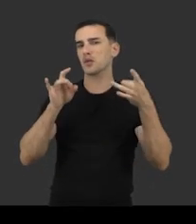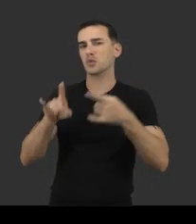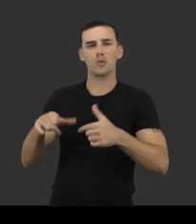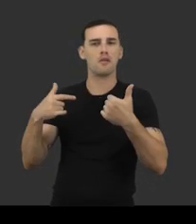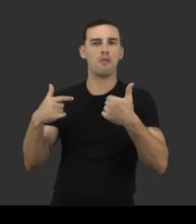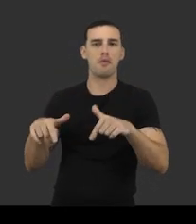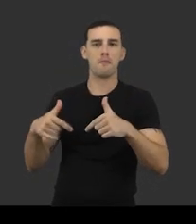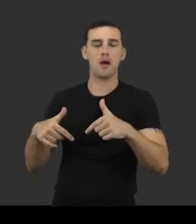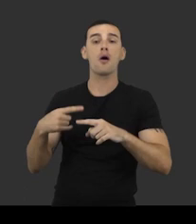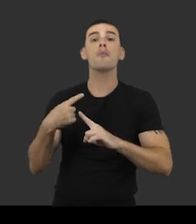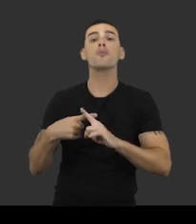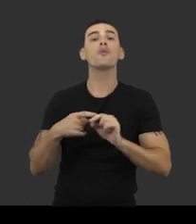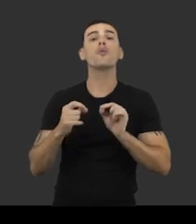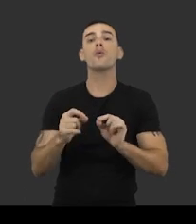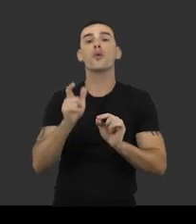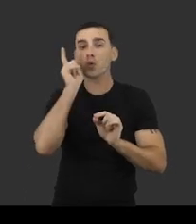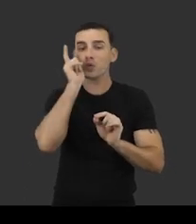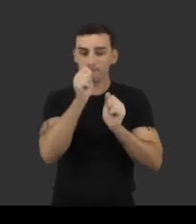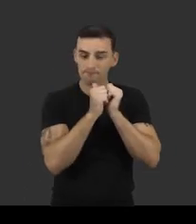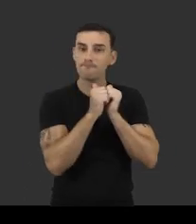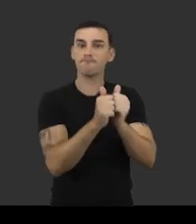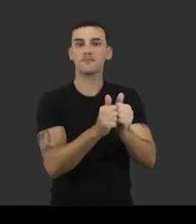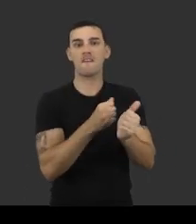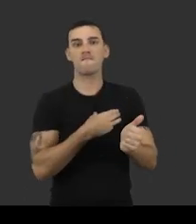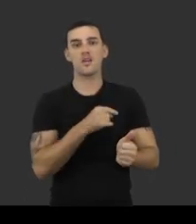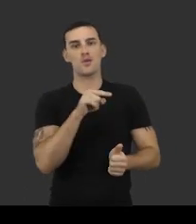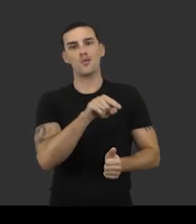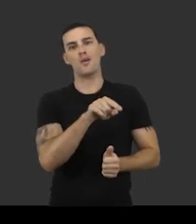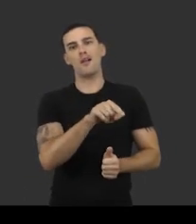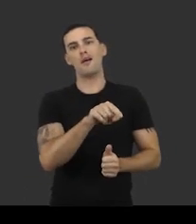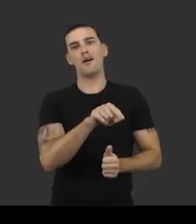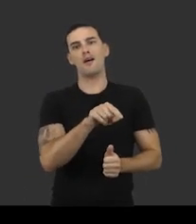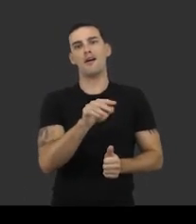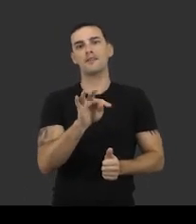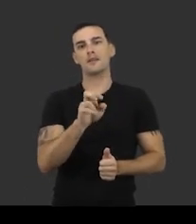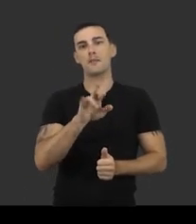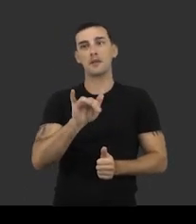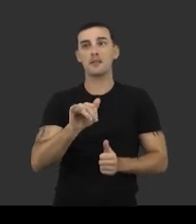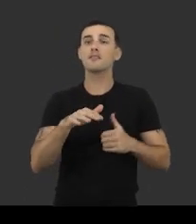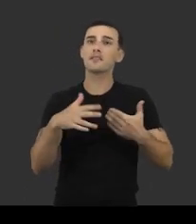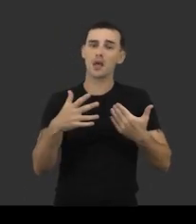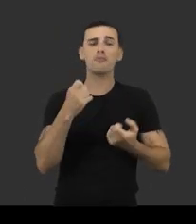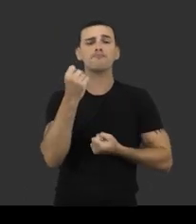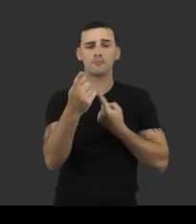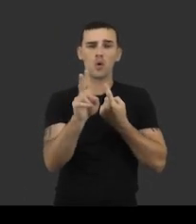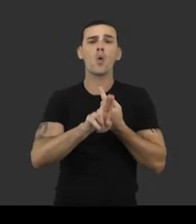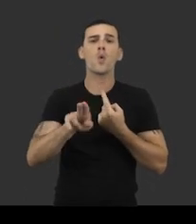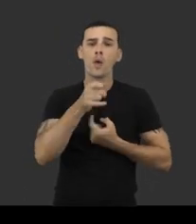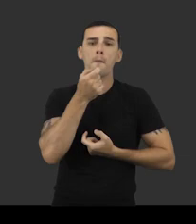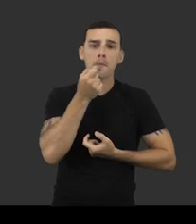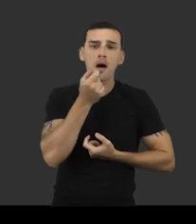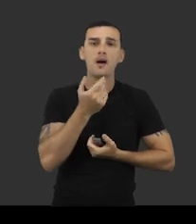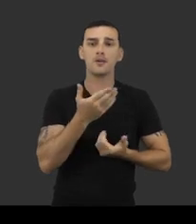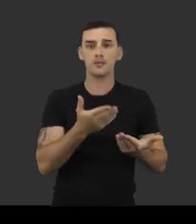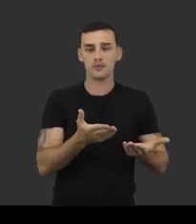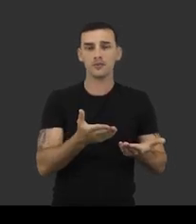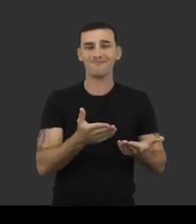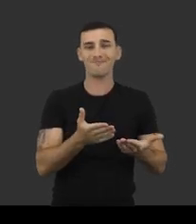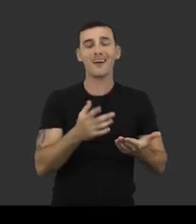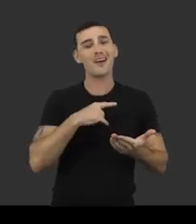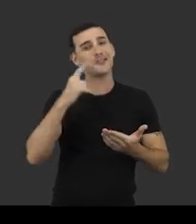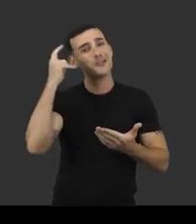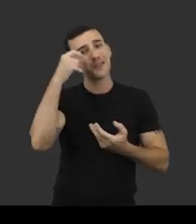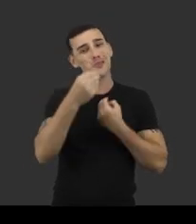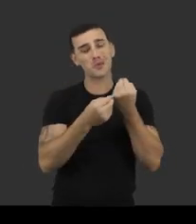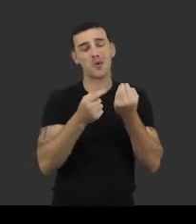trabalho dela para conseguir acompanhar o filho nessas terapias. Às vezes ele faz uso de alguns medicamentos, esses medicamentos são difíceis